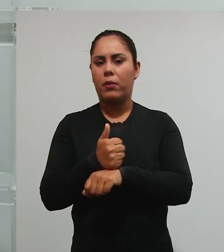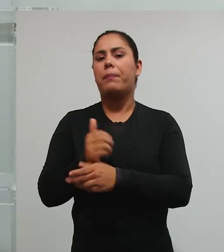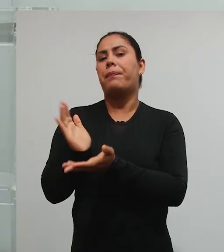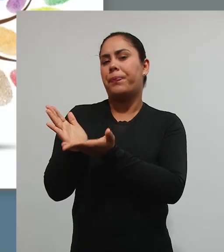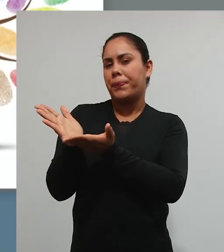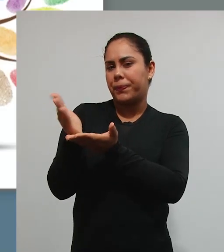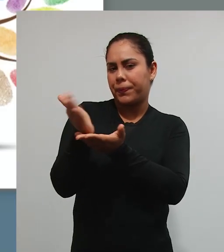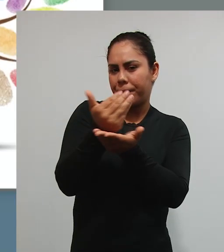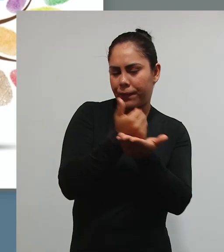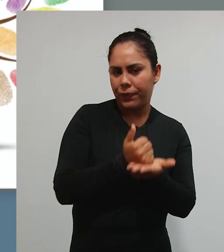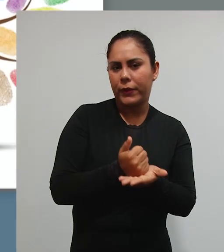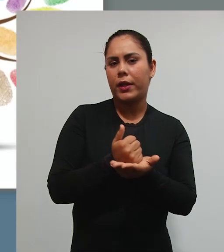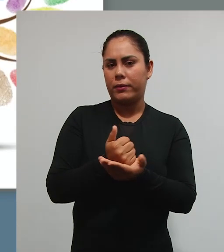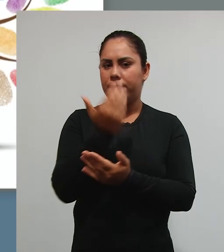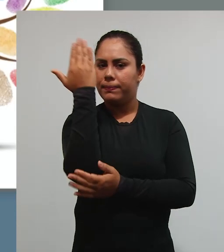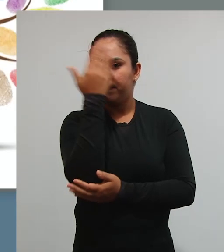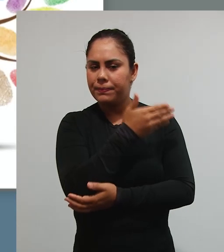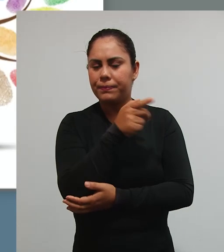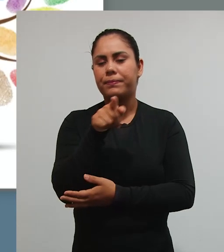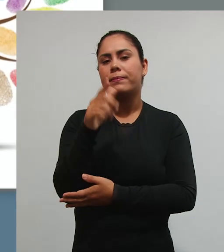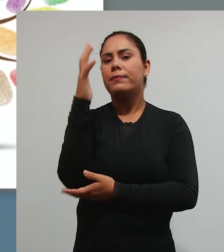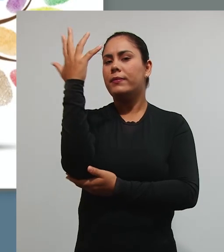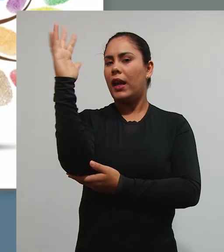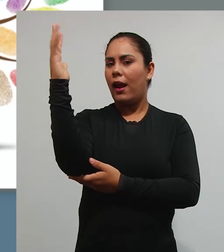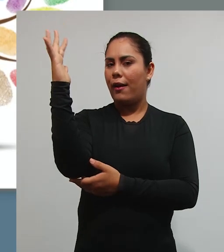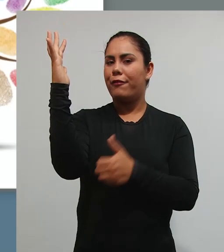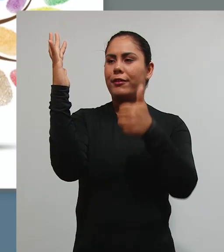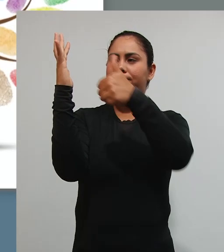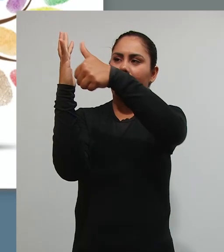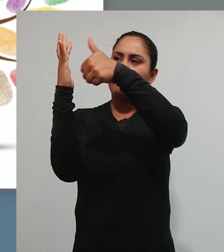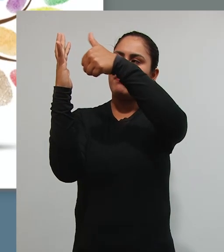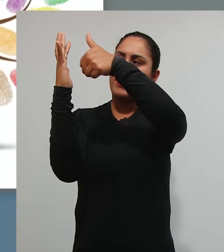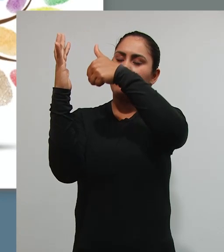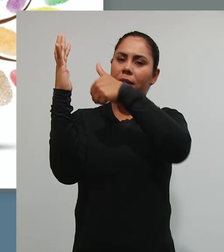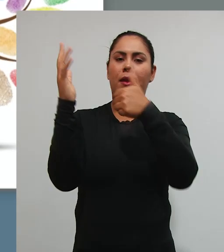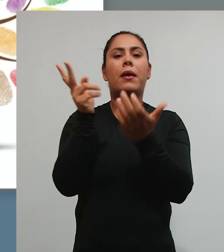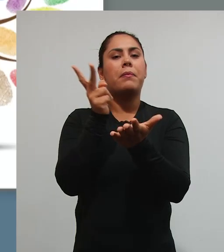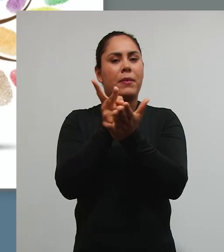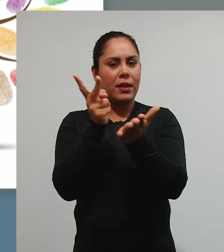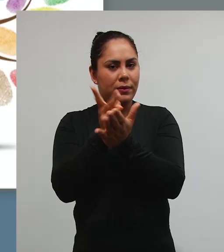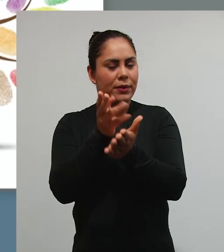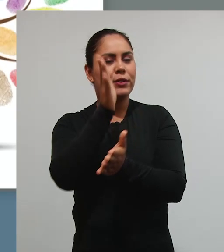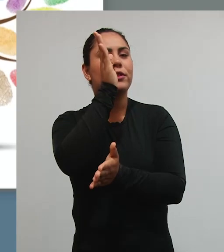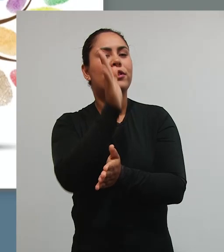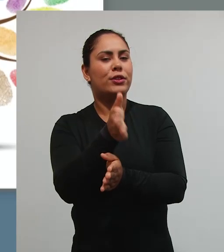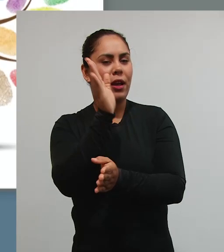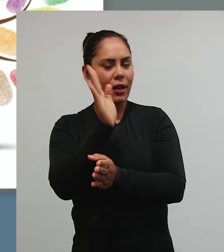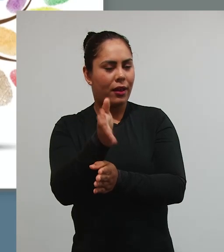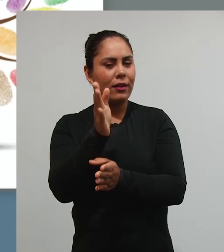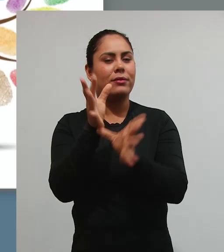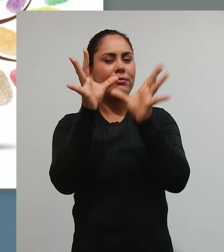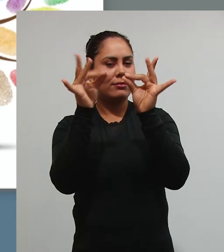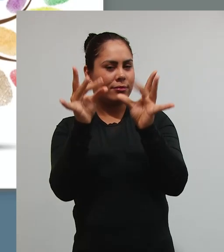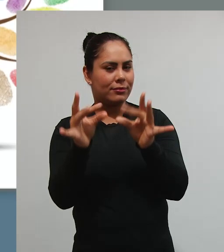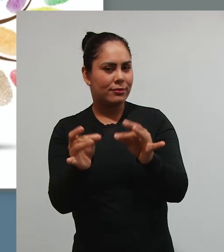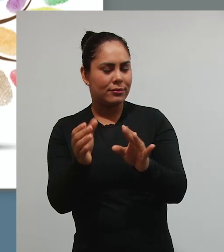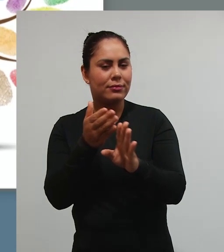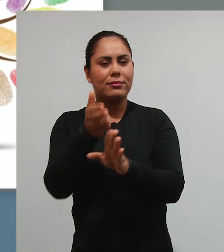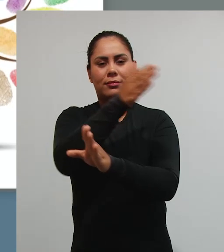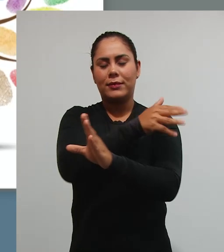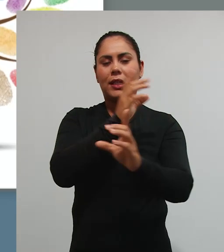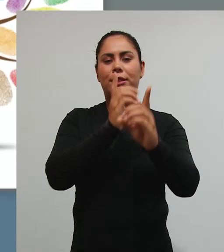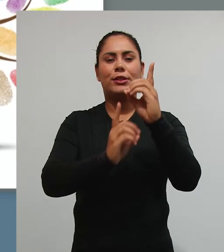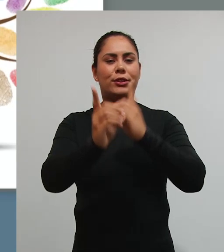com a coleta de evidências. Qual que é a coleta de evidências? A árvore de digitais. A mesma que a gente que já foi